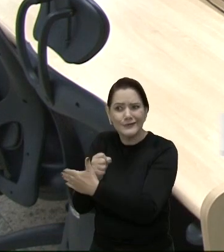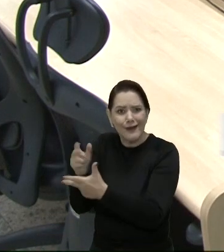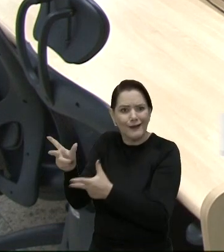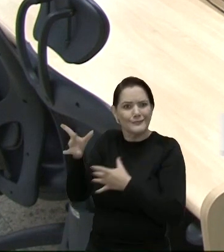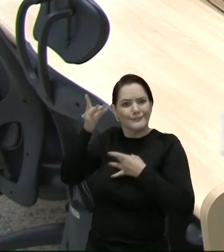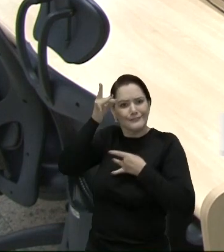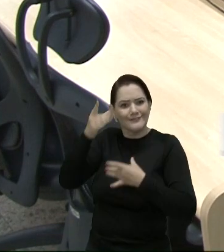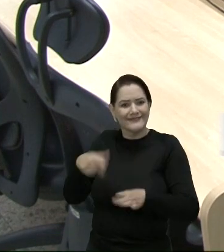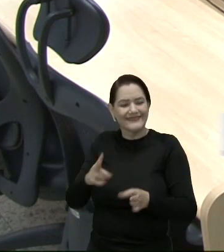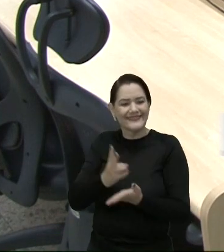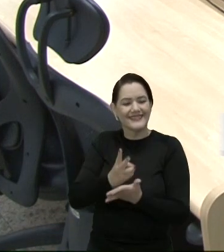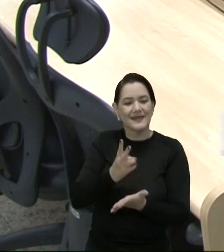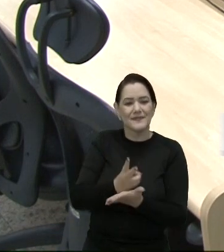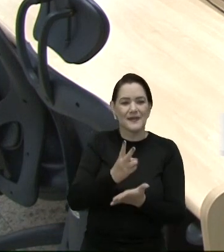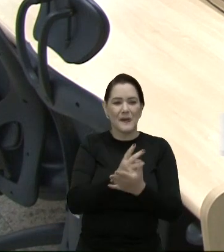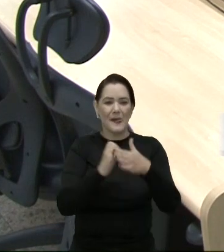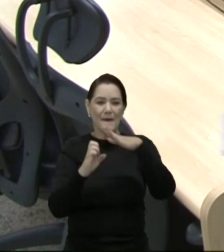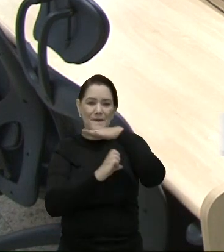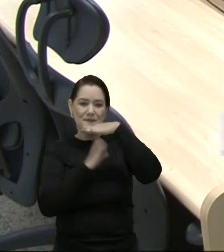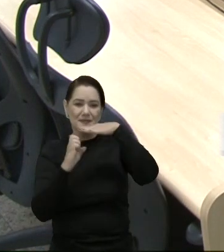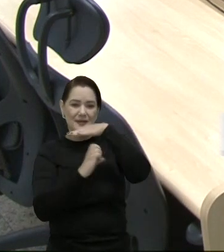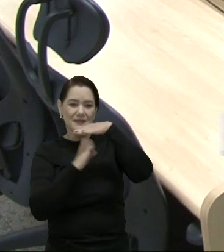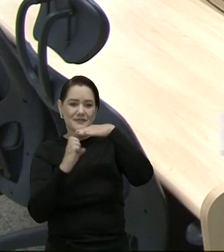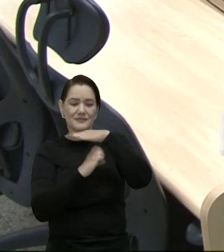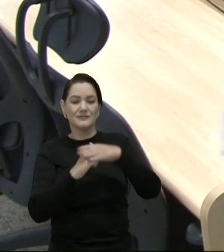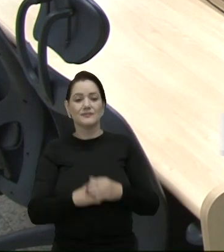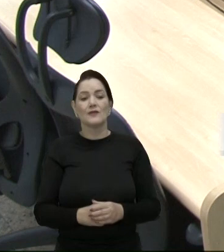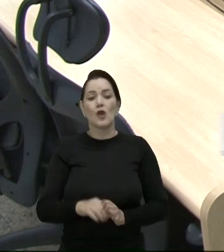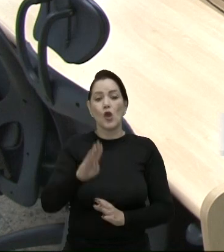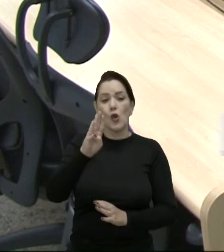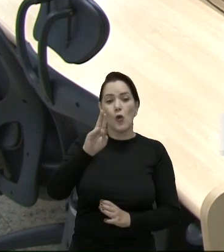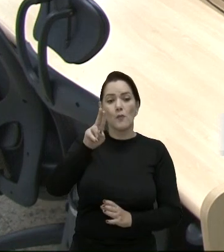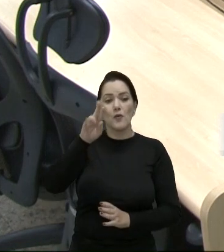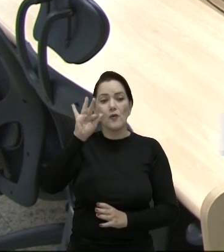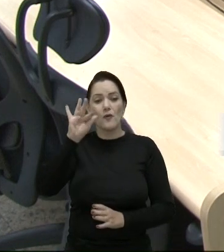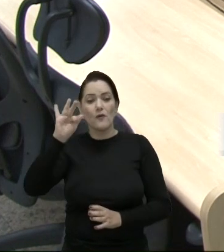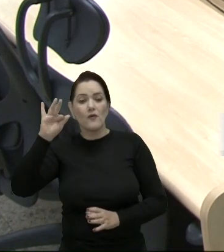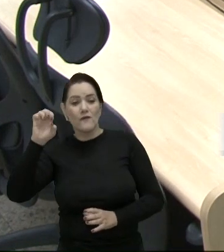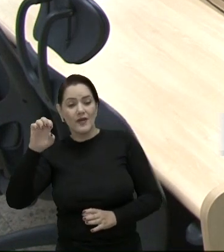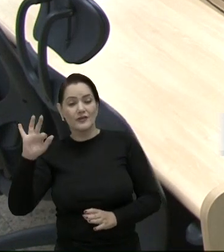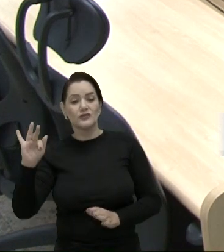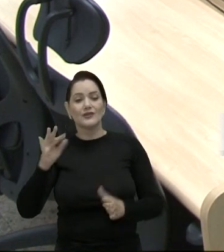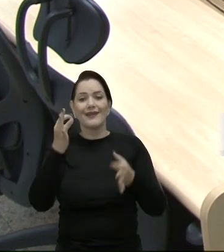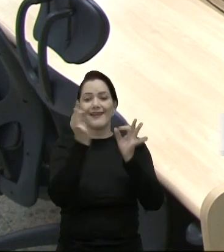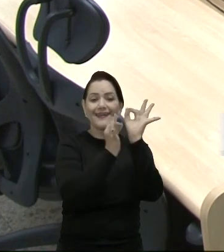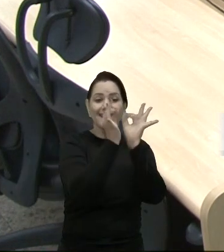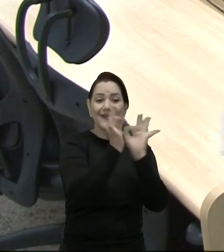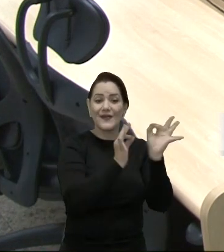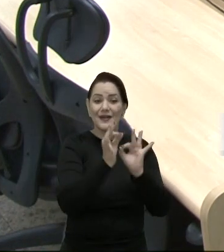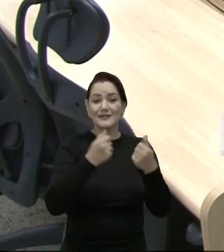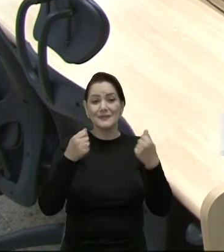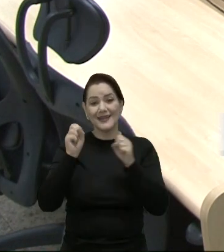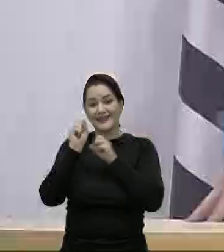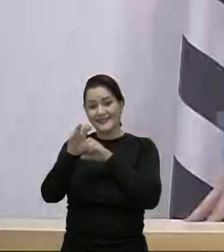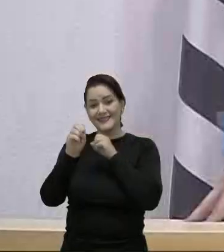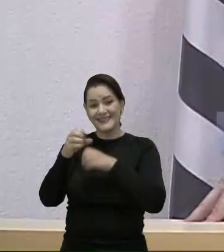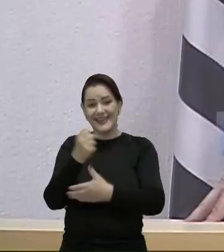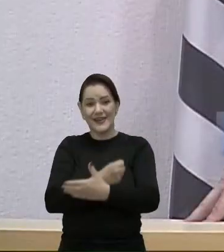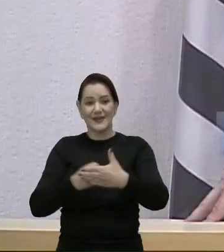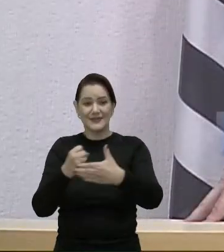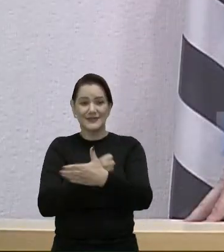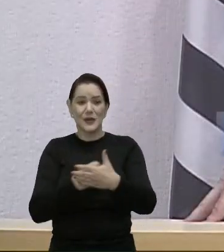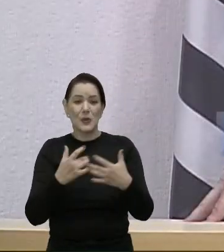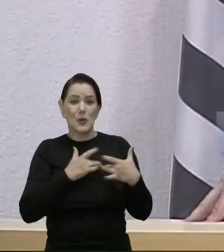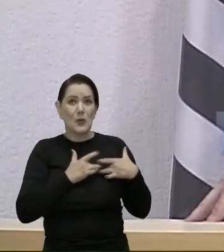realização é sua empresa, a Maria João Buffet e Decoração. Preciso me ensinar a cozinhar, que eu tenho dó da minha esposa,